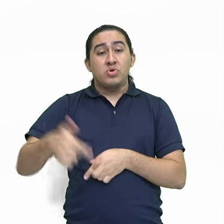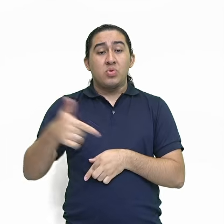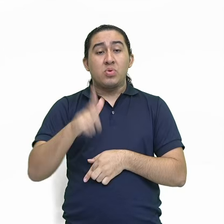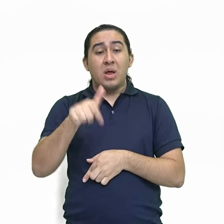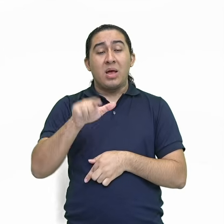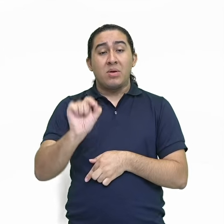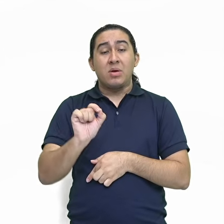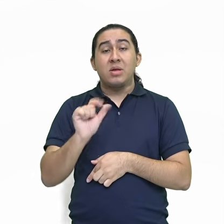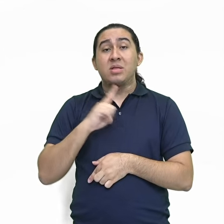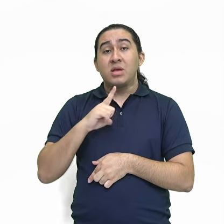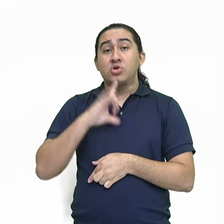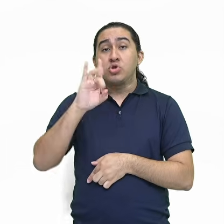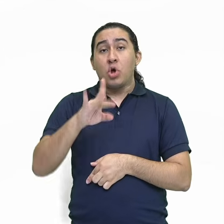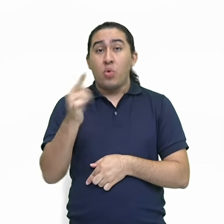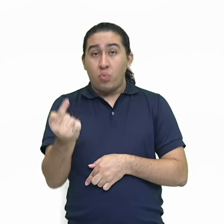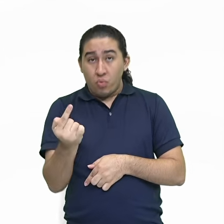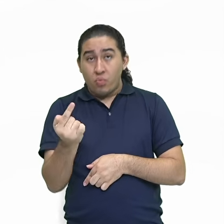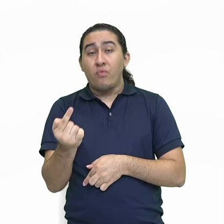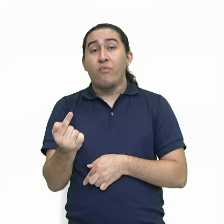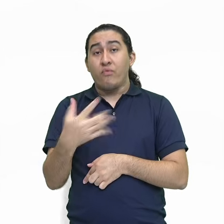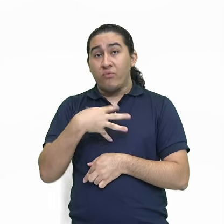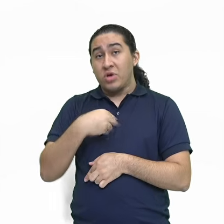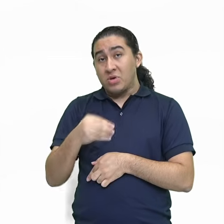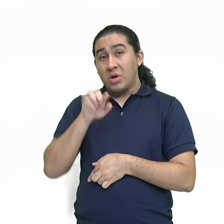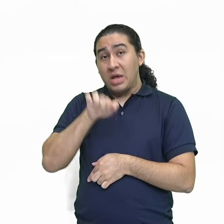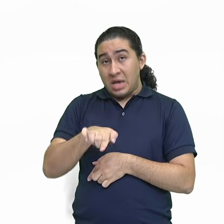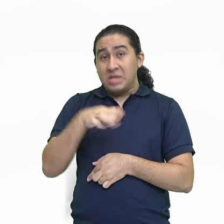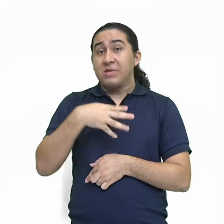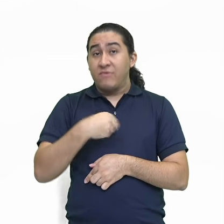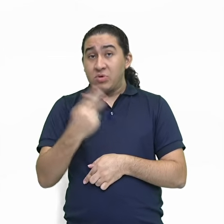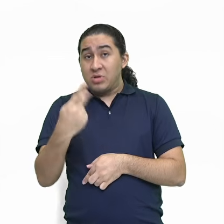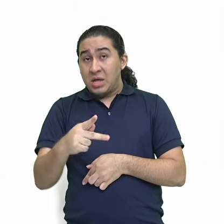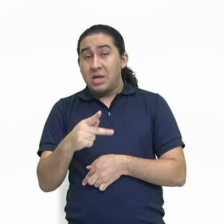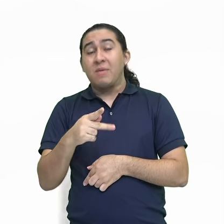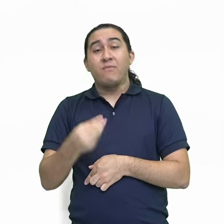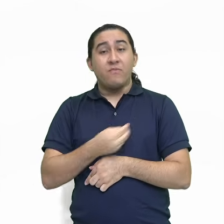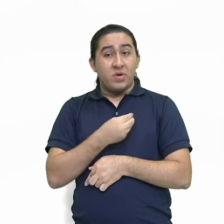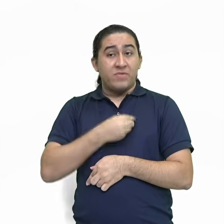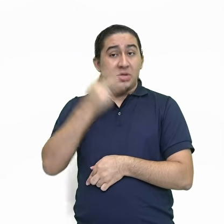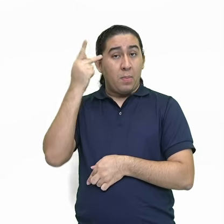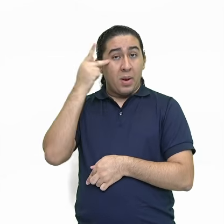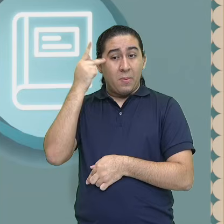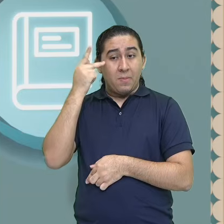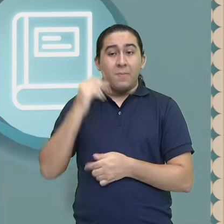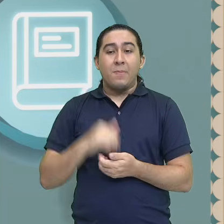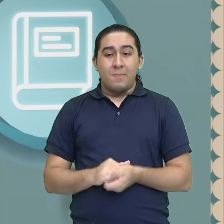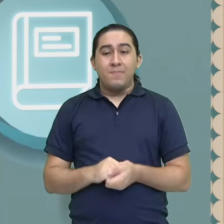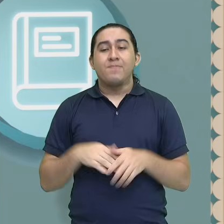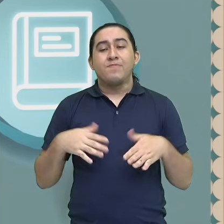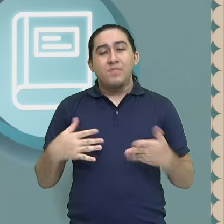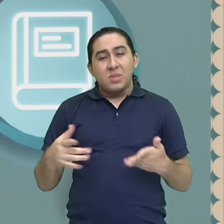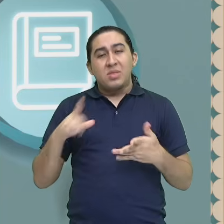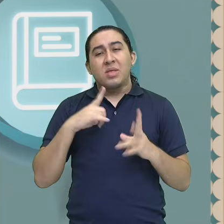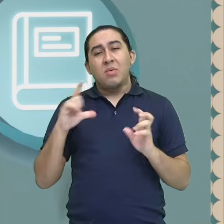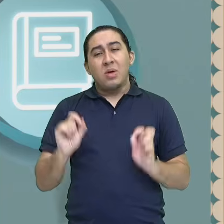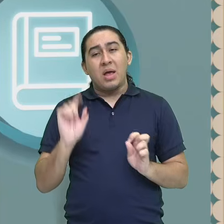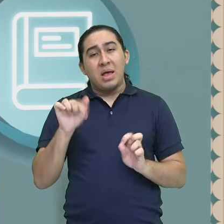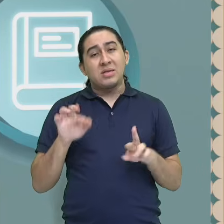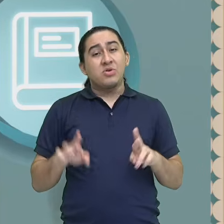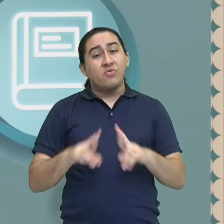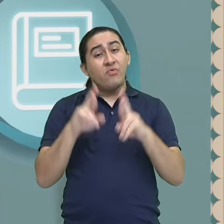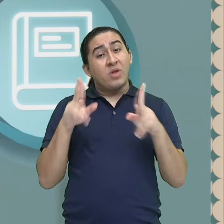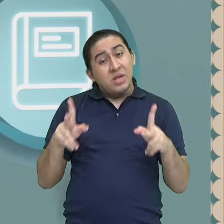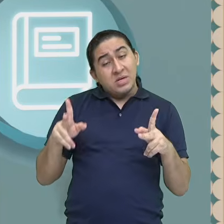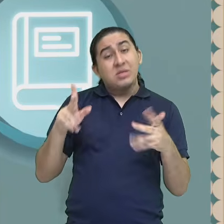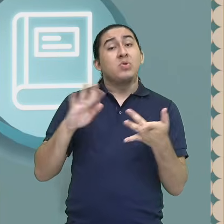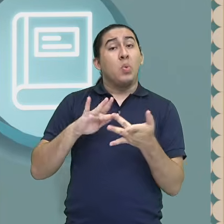tem só um filho e este filho mora lá. Gente, então tem nessa diferença